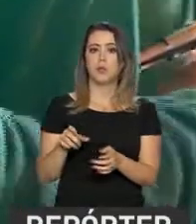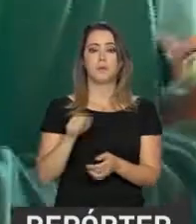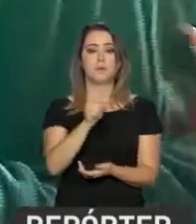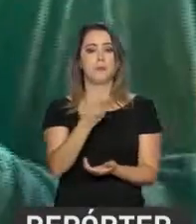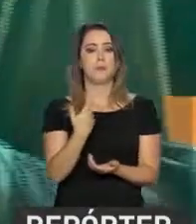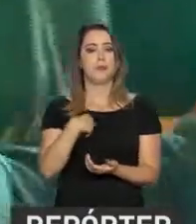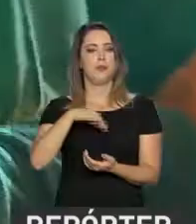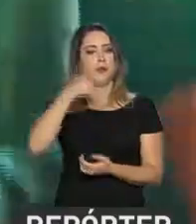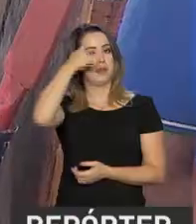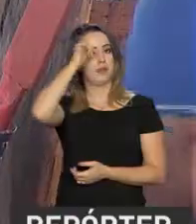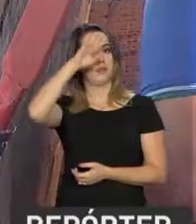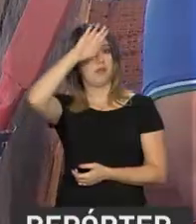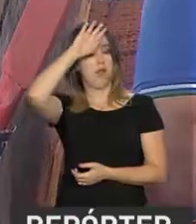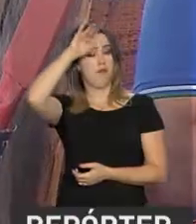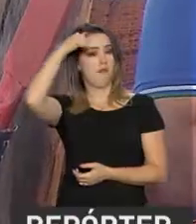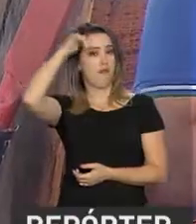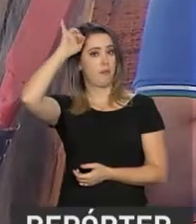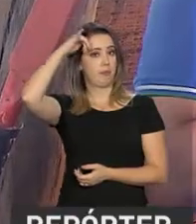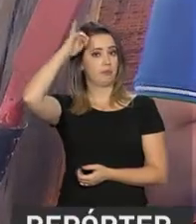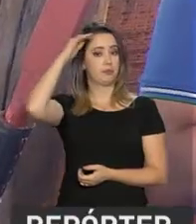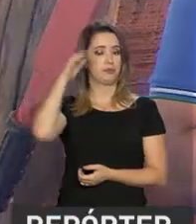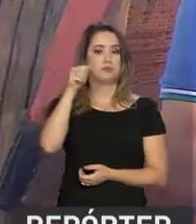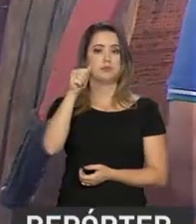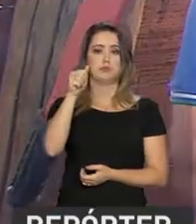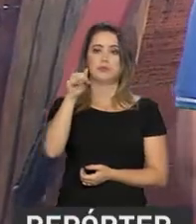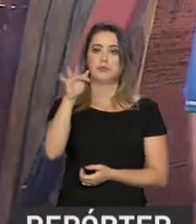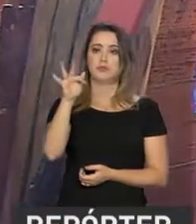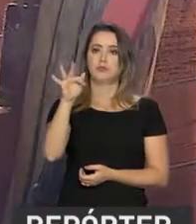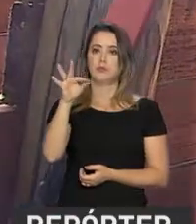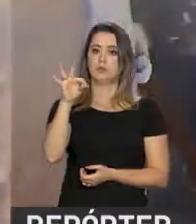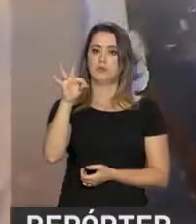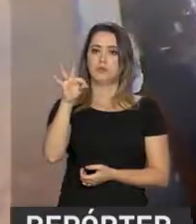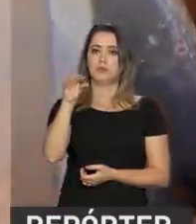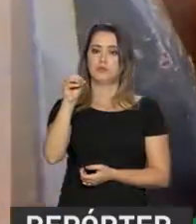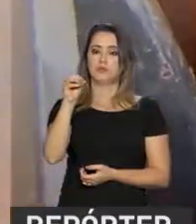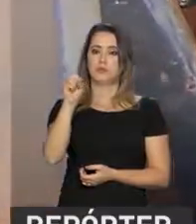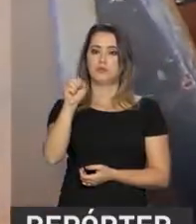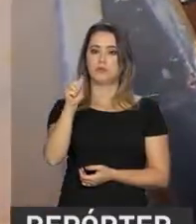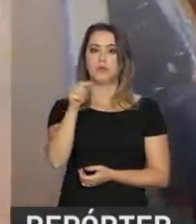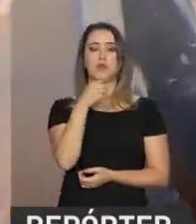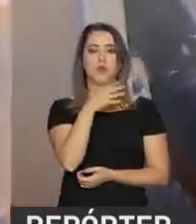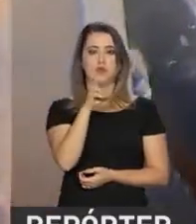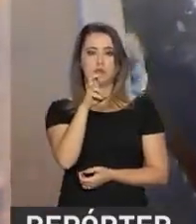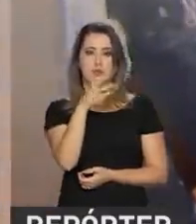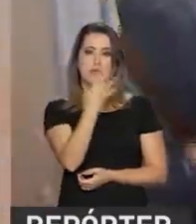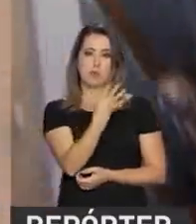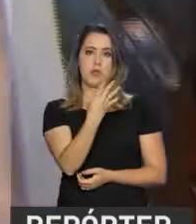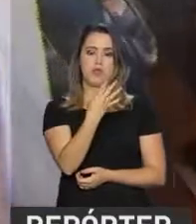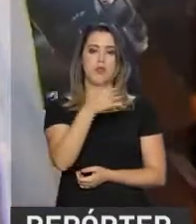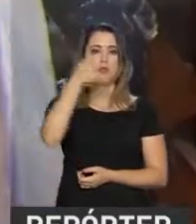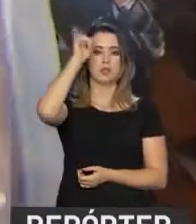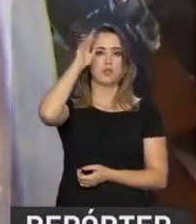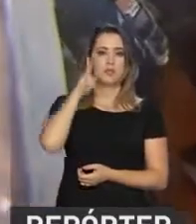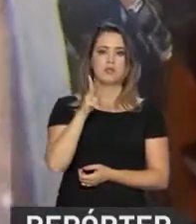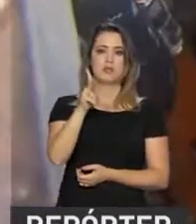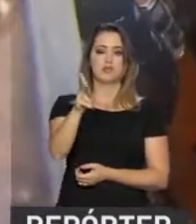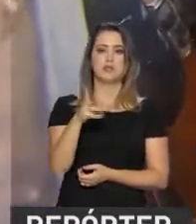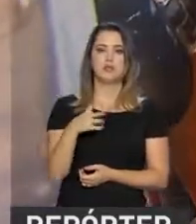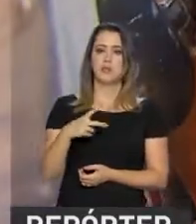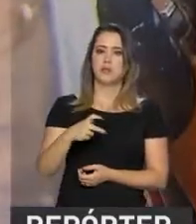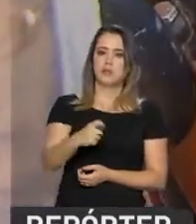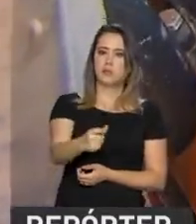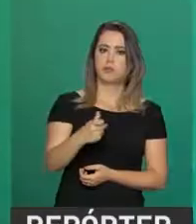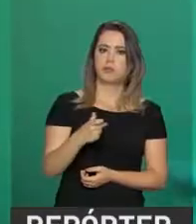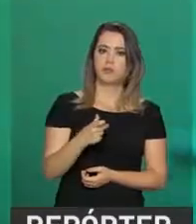contra a febre aftosa. Alexandre tem um rebanho de 54 cabeças de gado e conta que faz questão de imunizar os